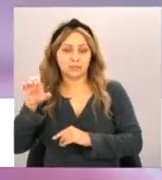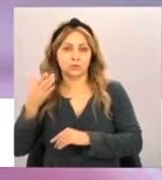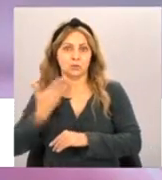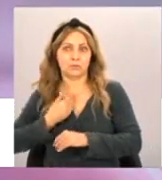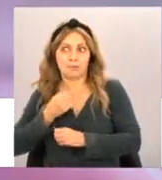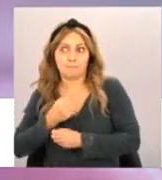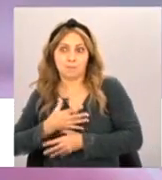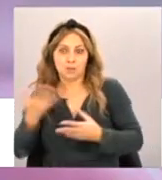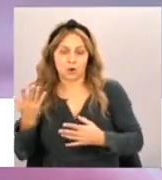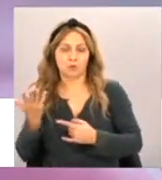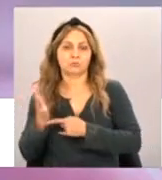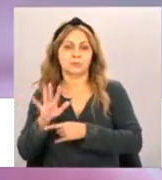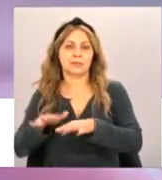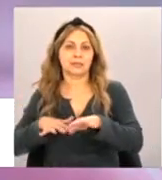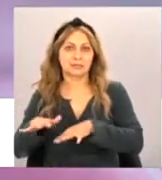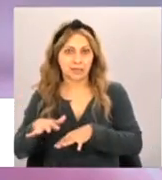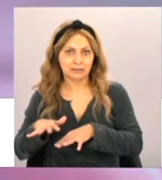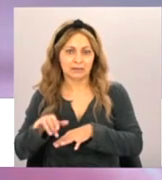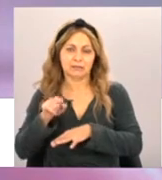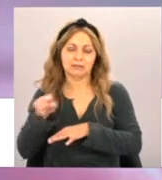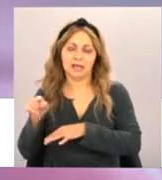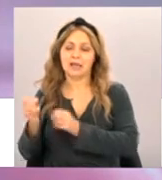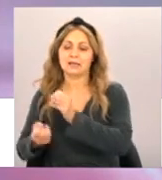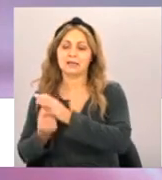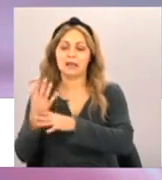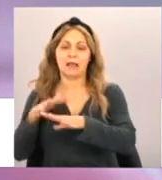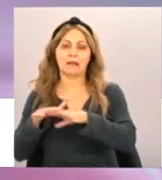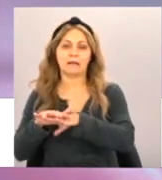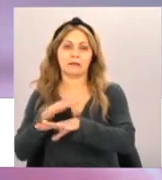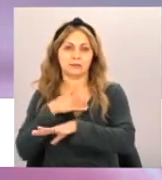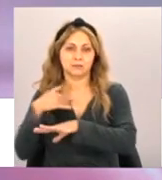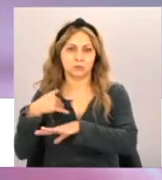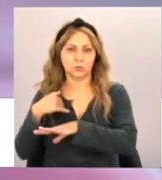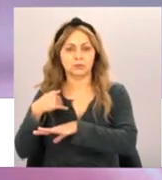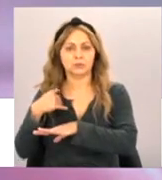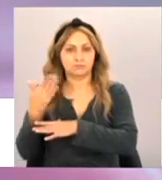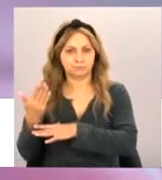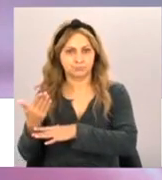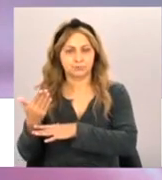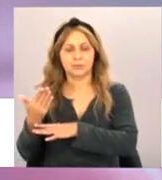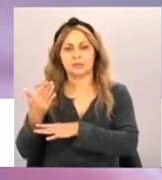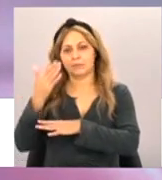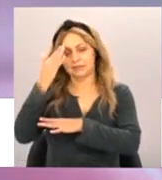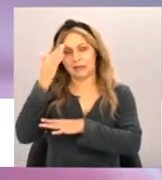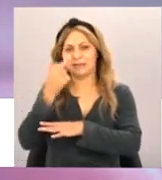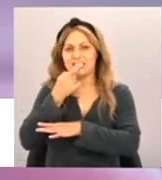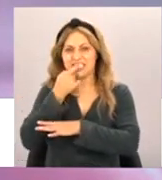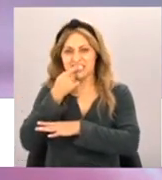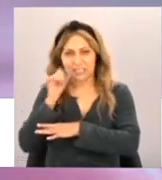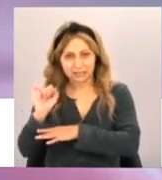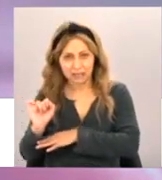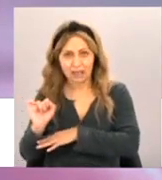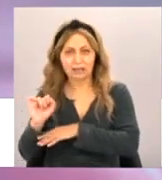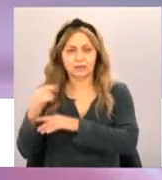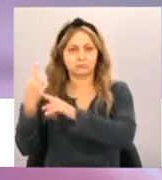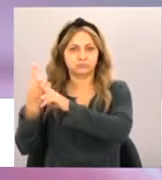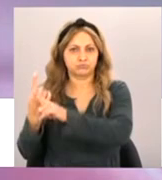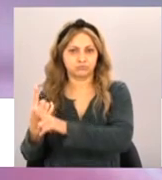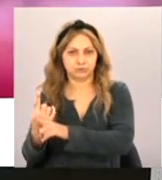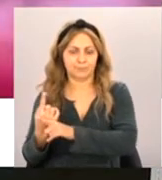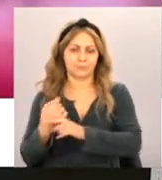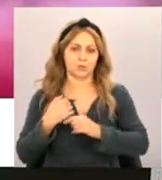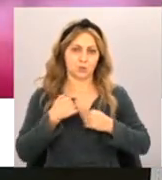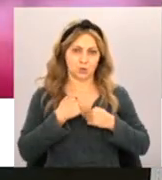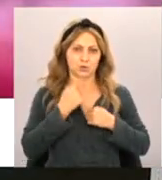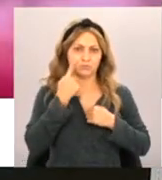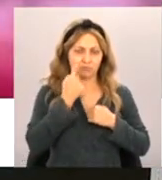usar para fazer uma rede de saúde mental uma rua uma rede de saúde dentária nós acompanhamos o bloco nessas exigências